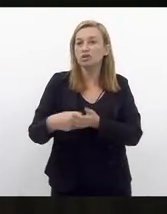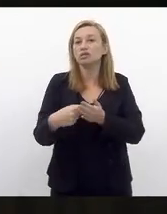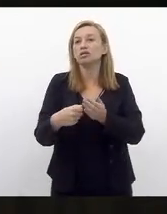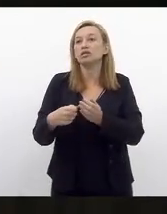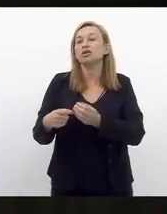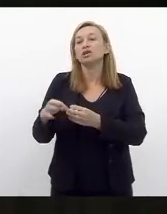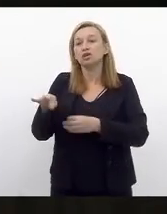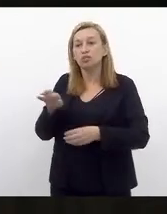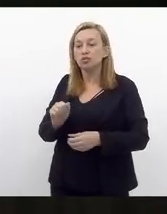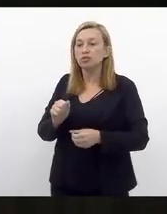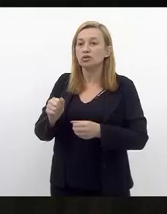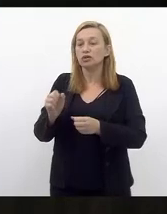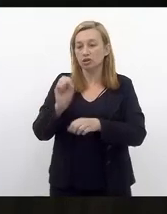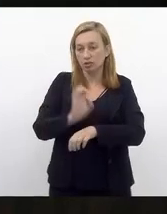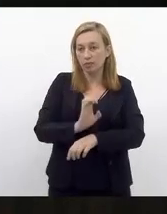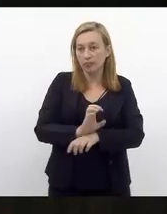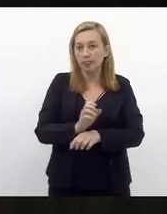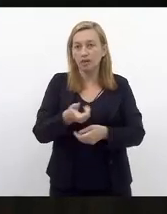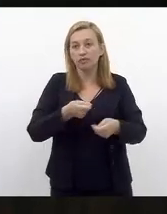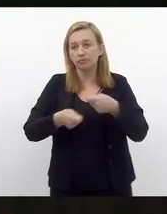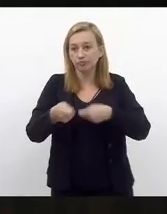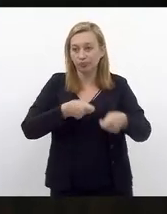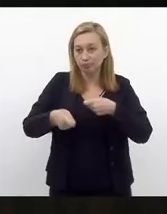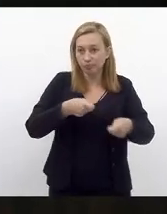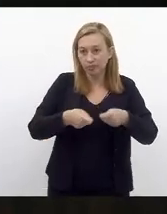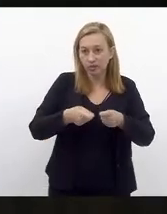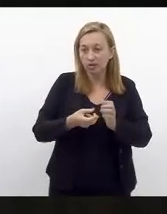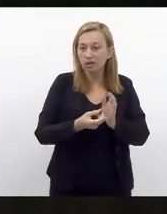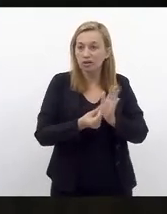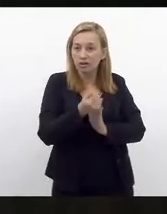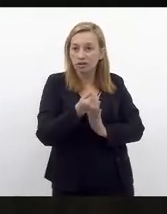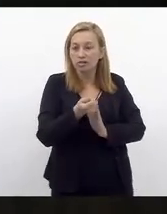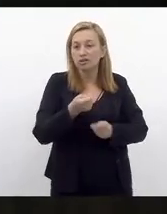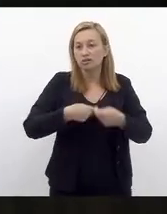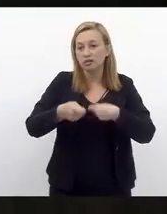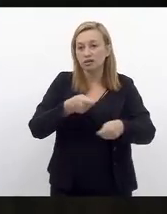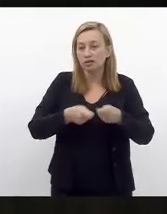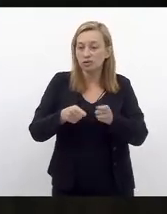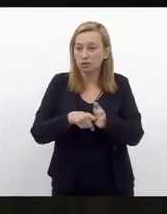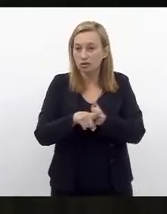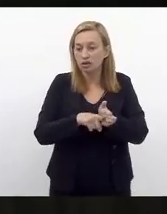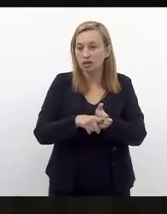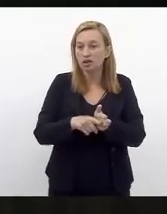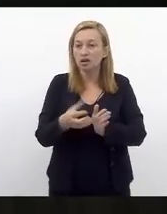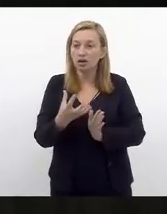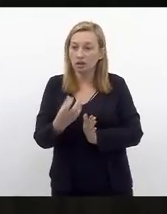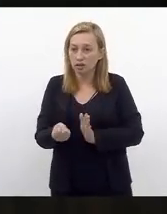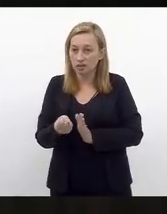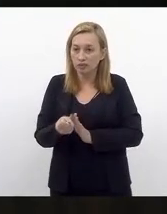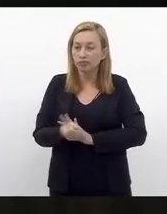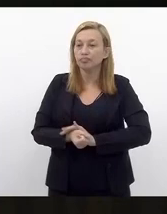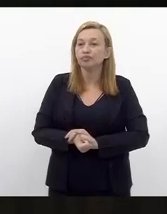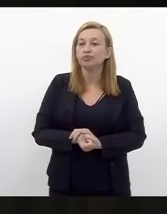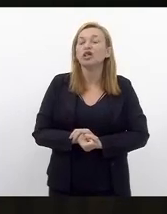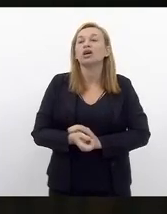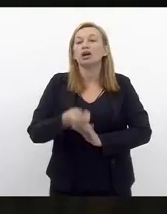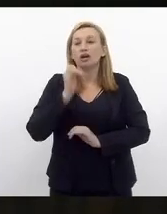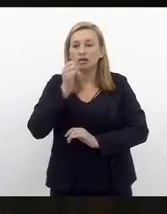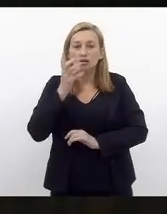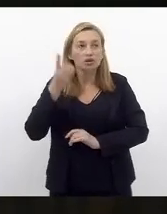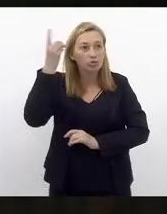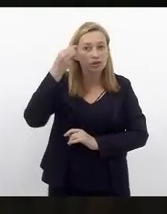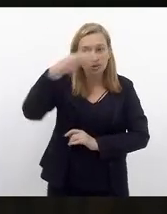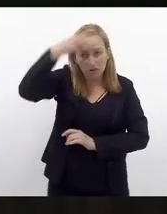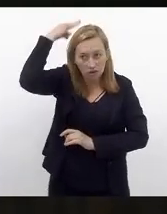de tributos estaduais favorável e de orçamento Finanças fiscalização financeira e controle favorável relator